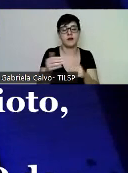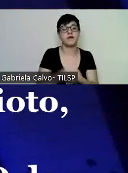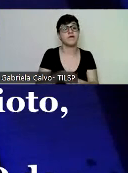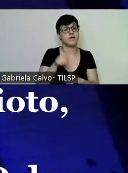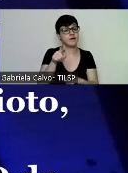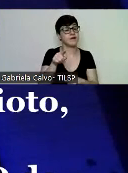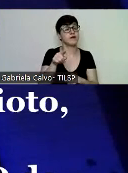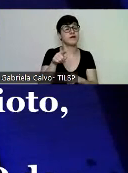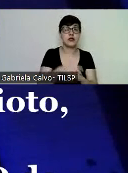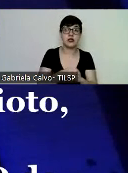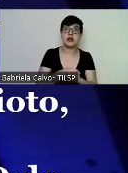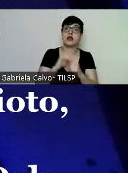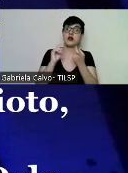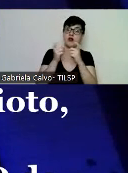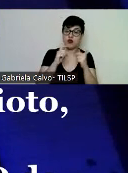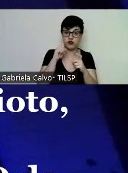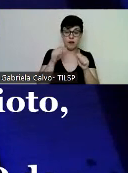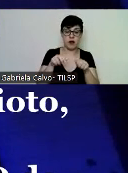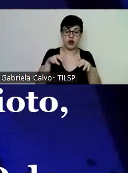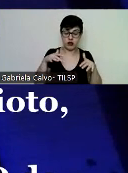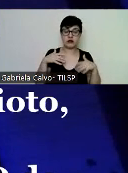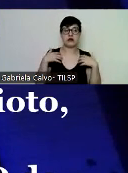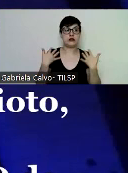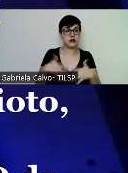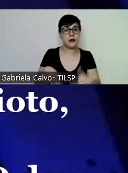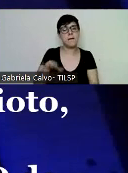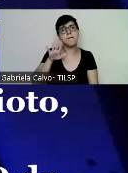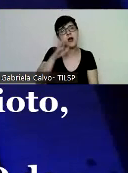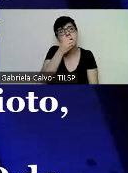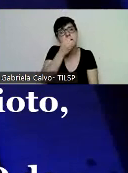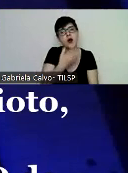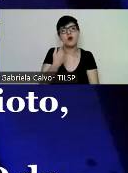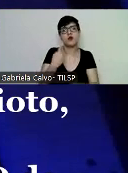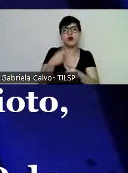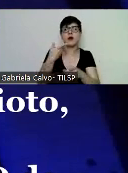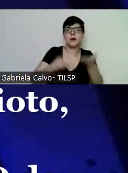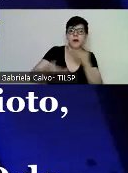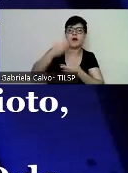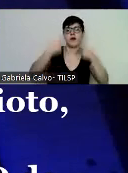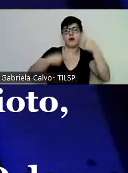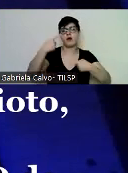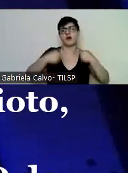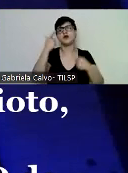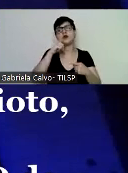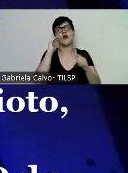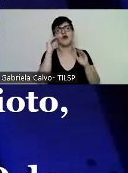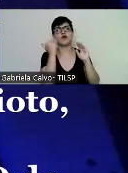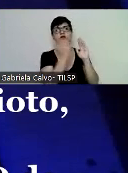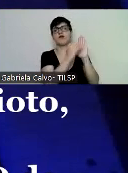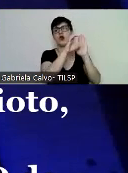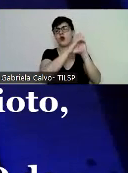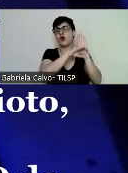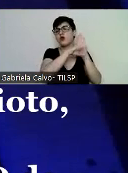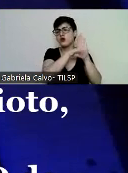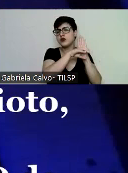mas bastante prolífica em termos de debate em torno da definição muitas pessoas acharam que nesse momento